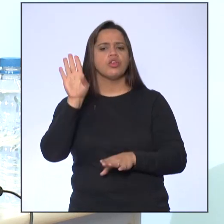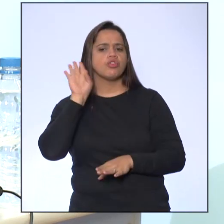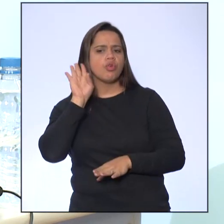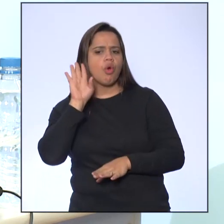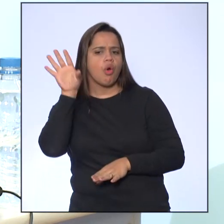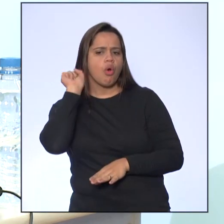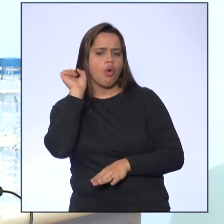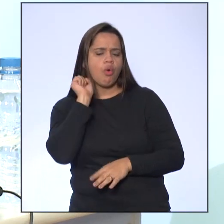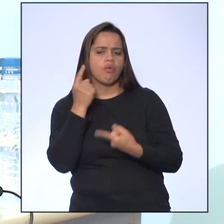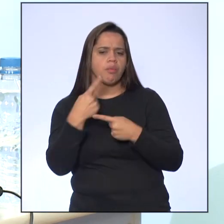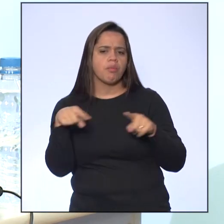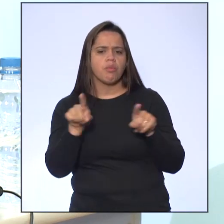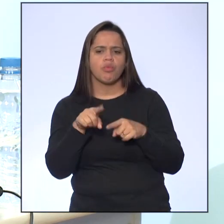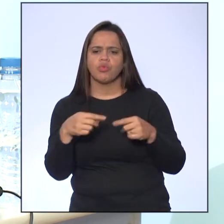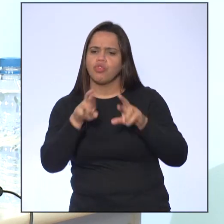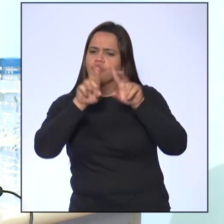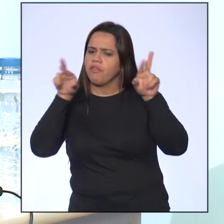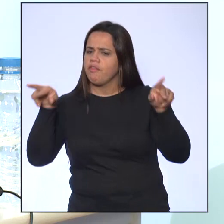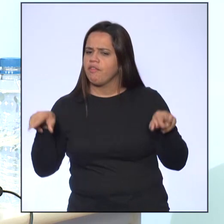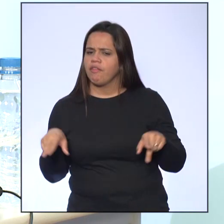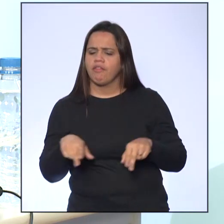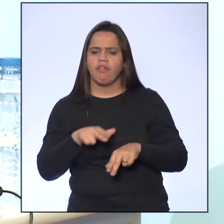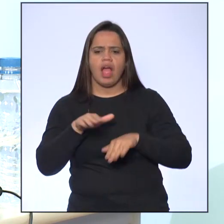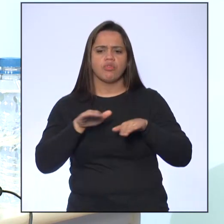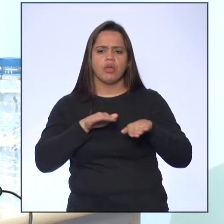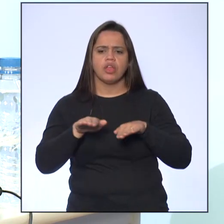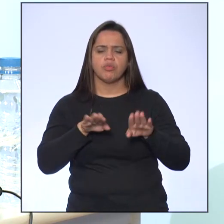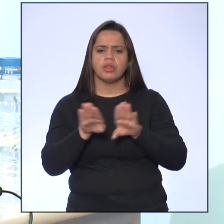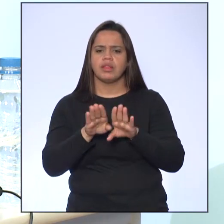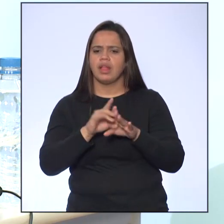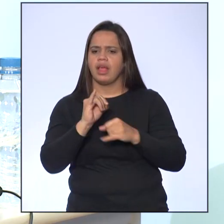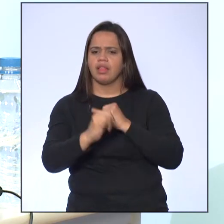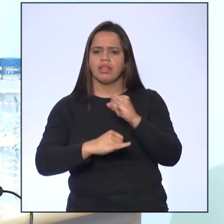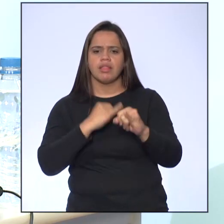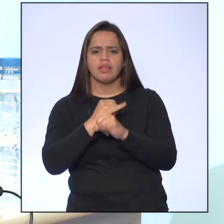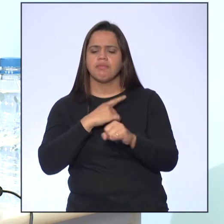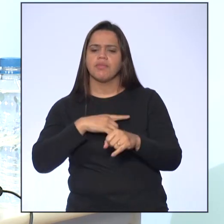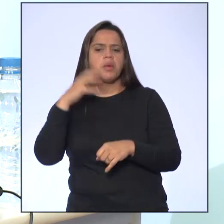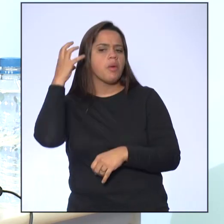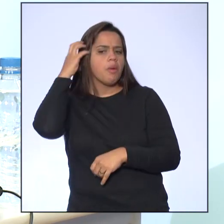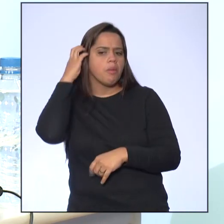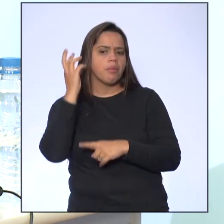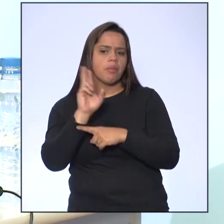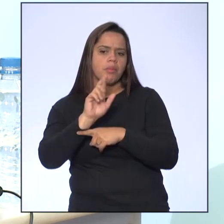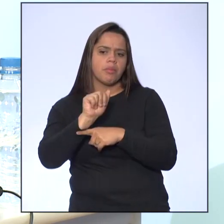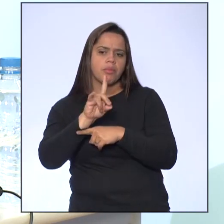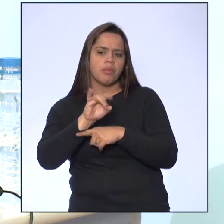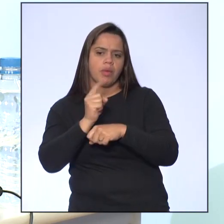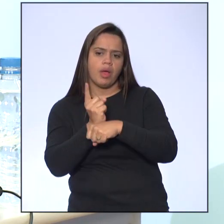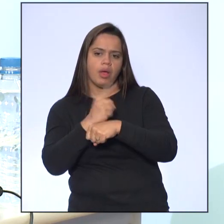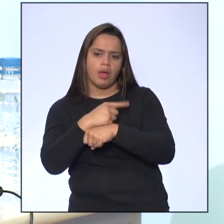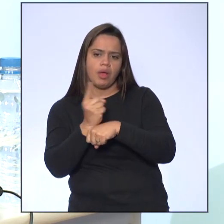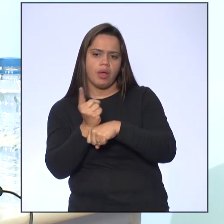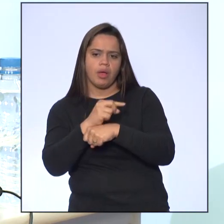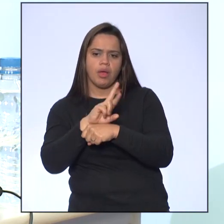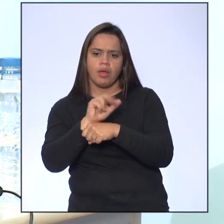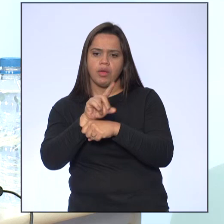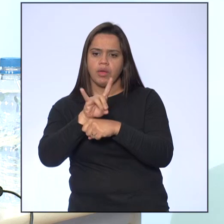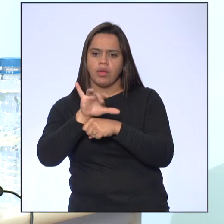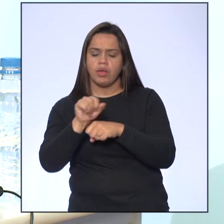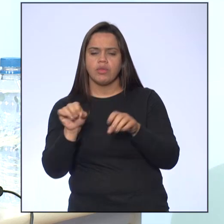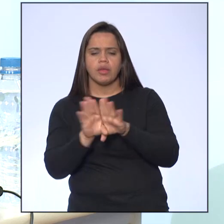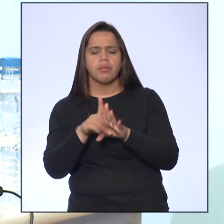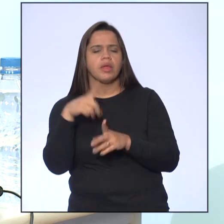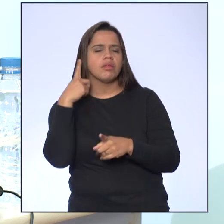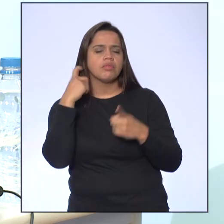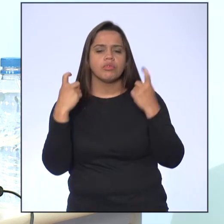músicas diversas, diferenciadas. Hoje em dia tem aí a internet, tem rádio, dá para escutar de tudo. Escutem os